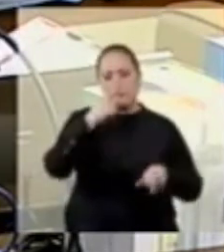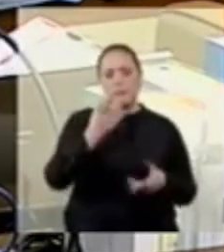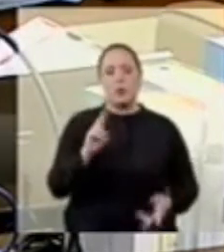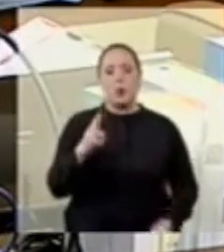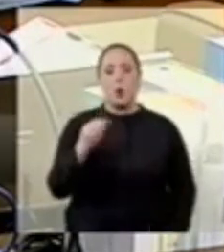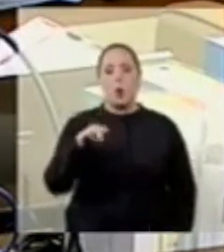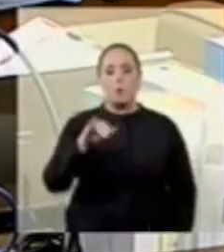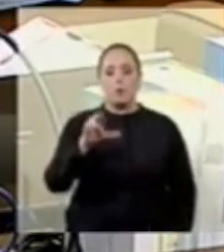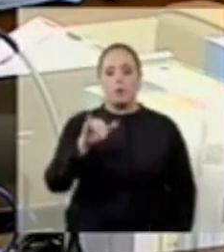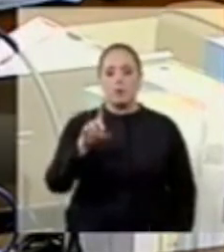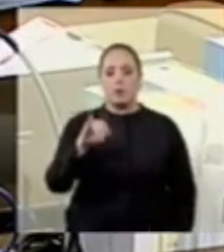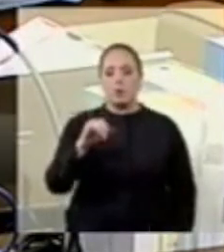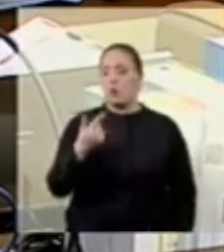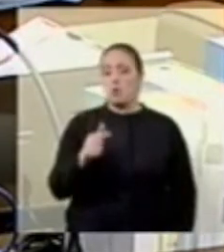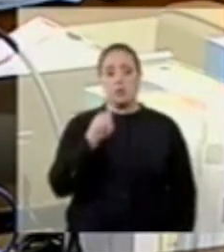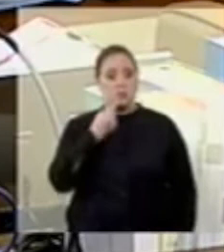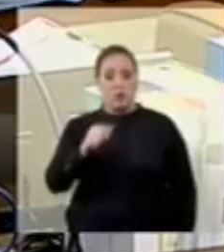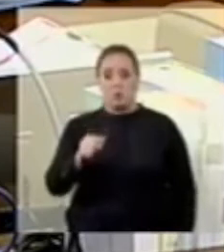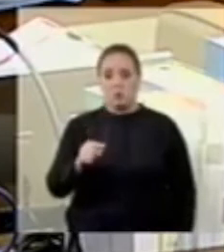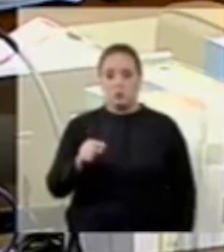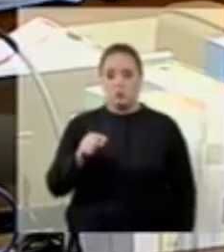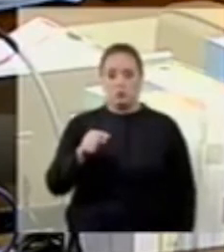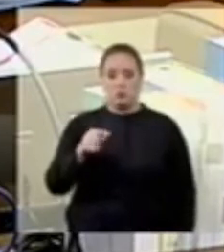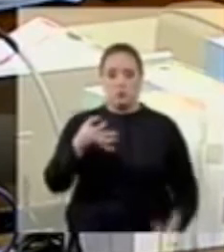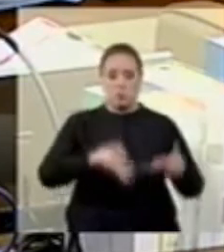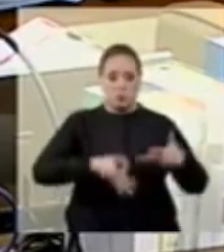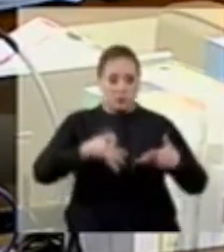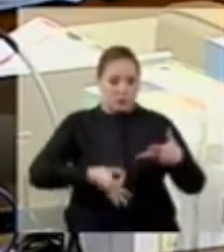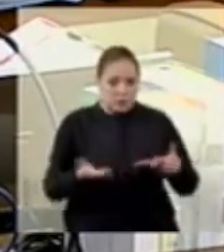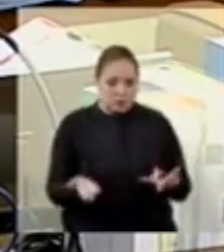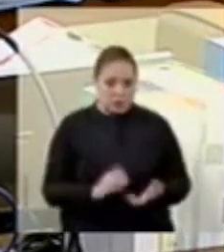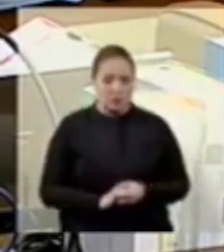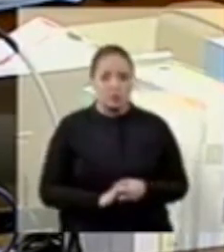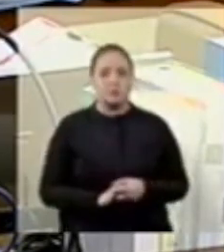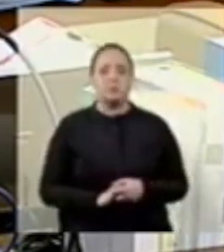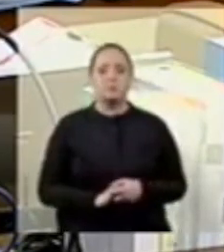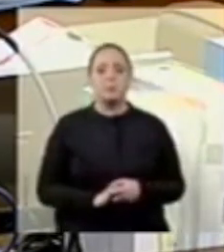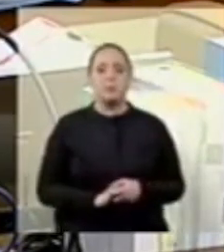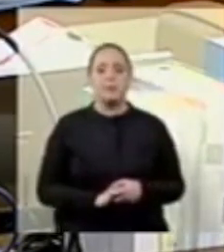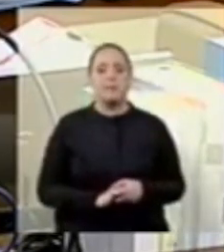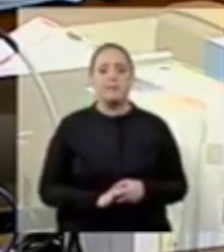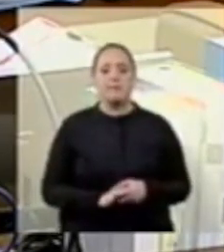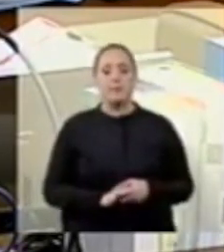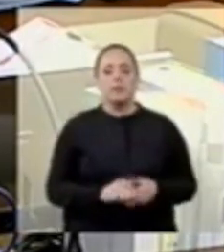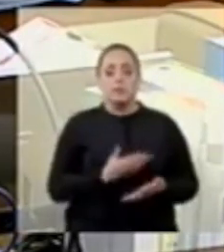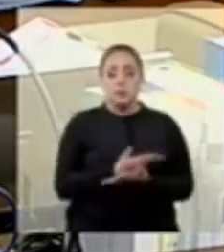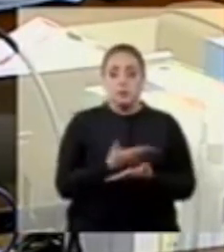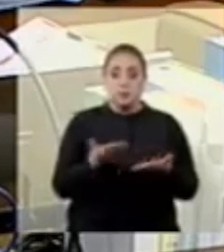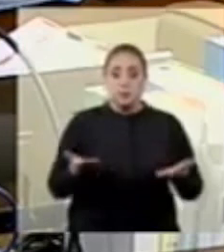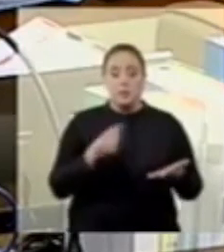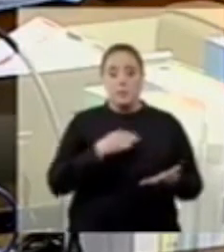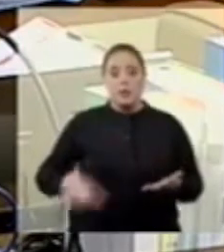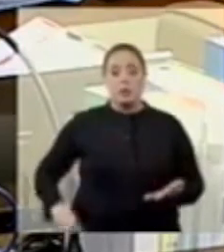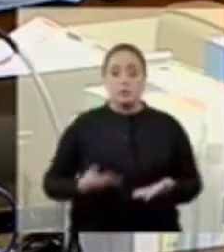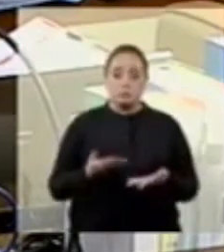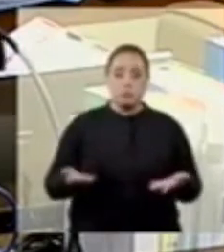denúncia apresentada ao poder judiciário nossa está a vossa excelência de uma maneira bastante franca